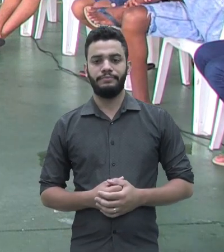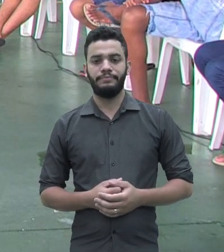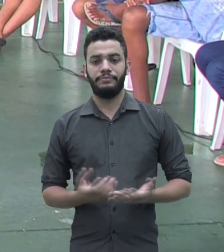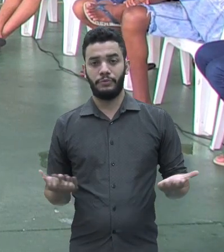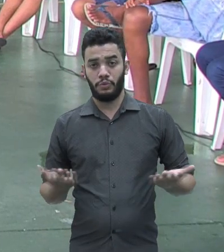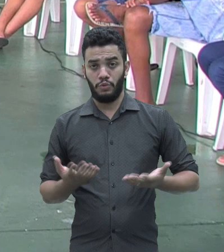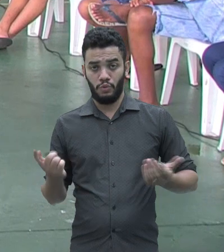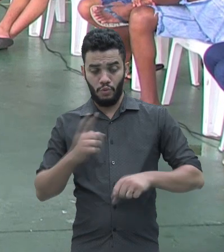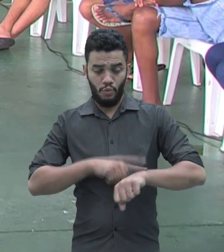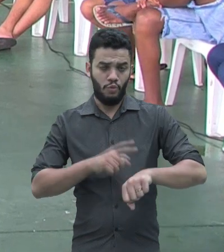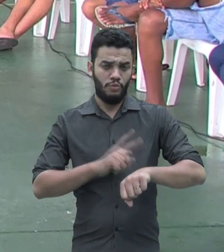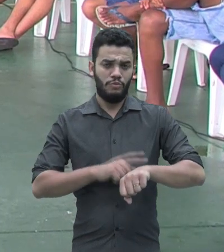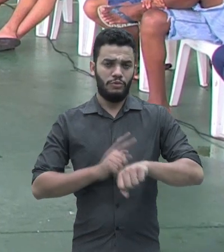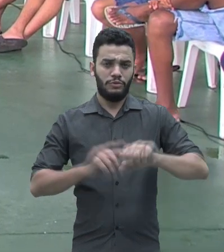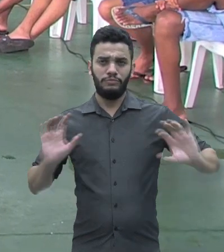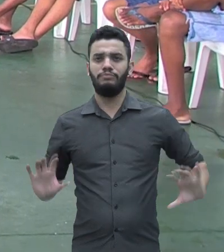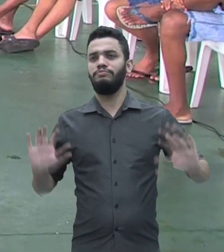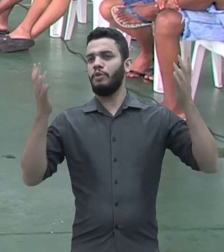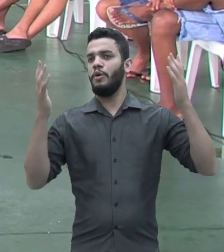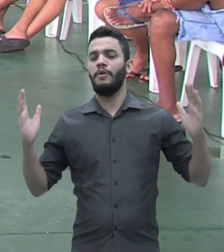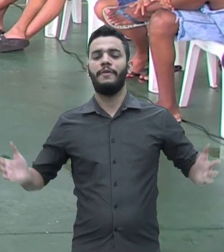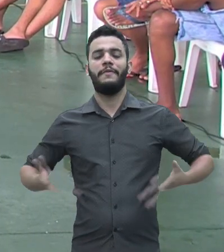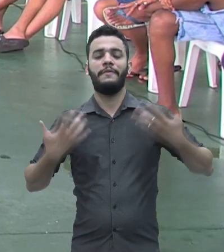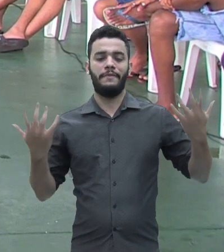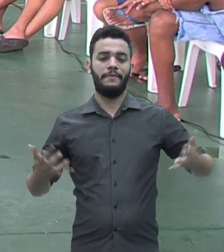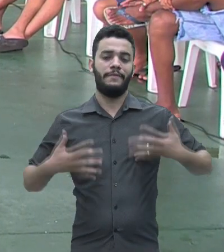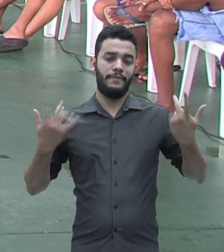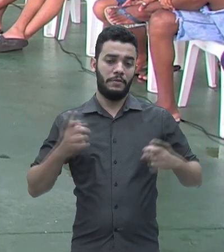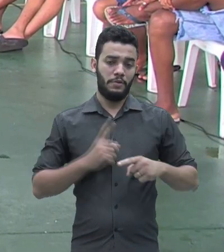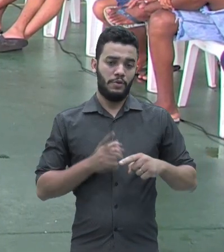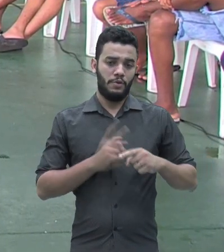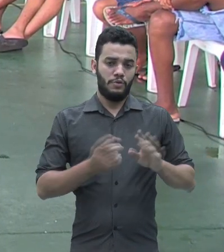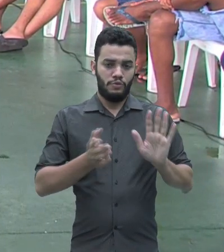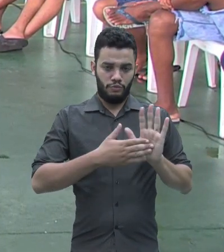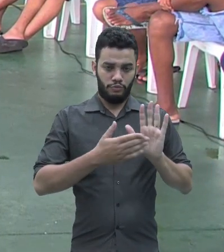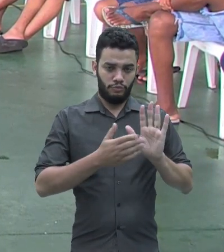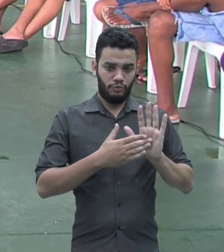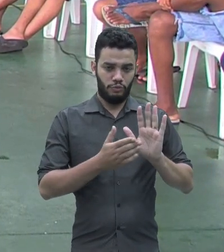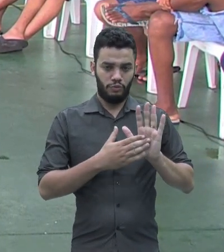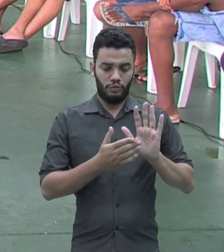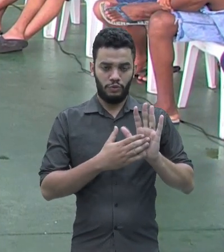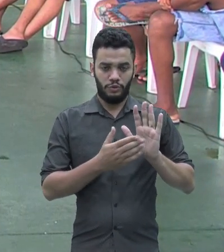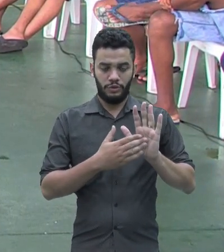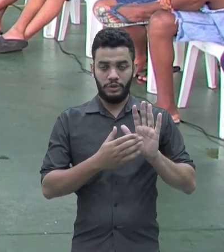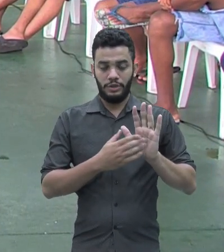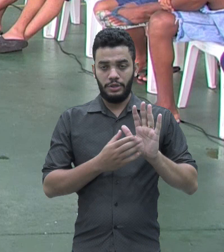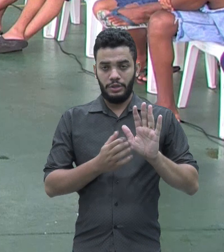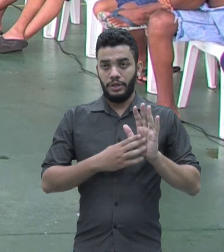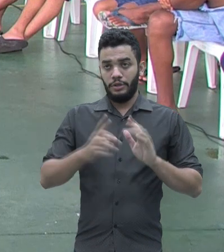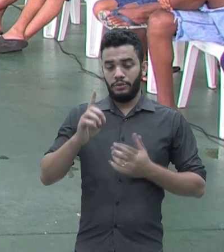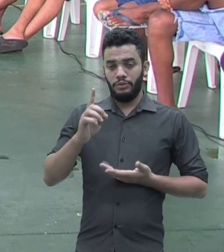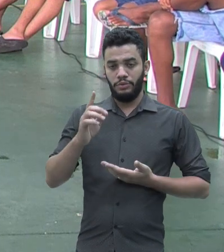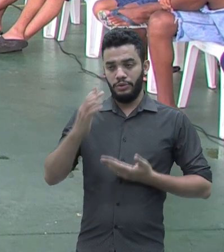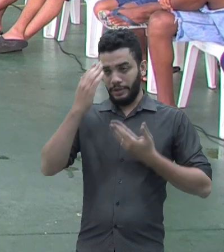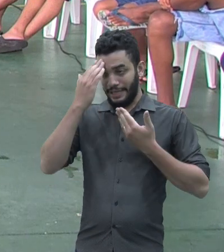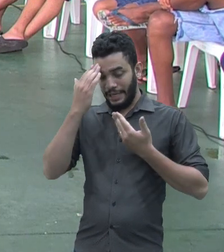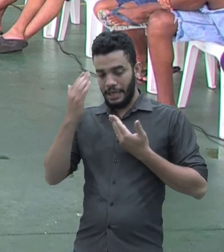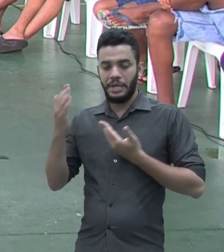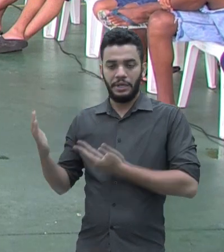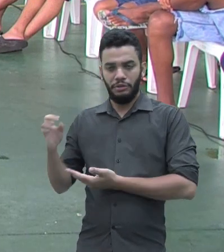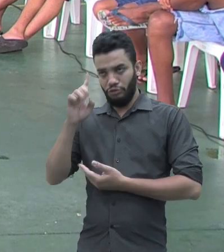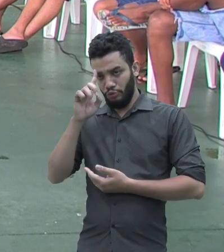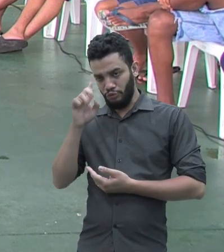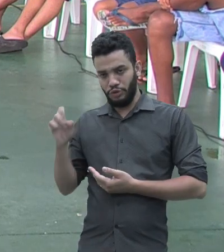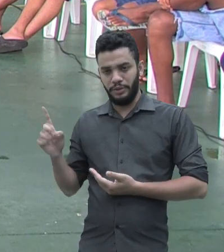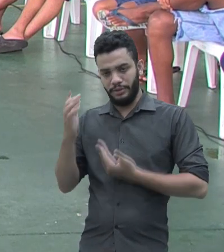comemoração, ao nosso encerramento da culminância do projeto do Thanksgiving, que é o Dia de Ação de Graças.